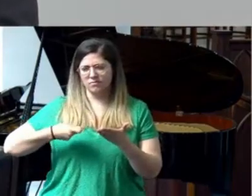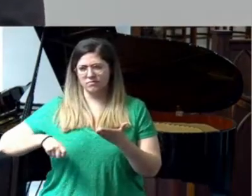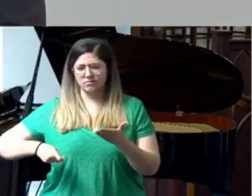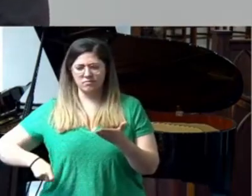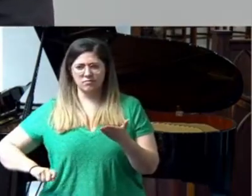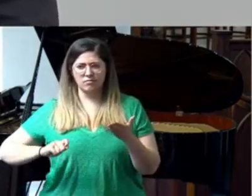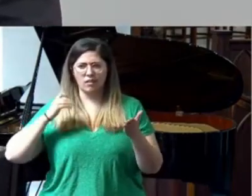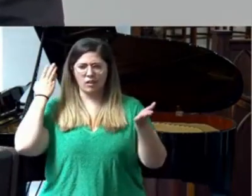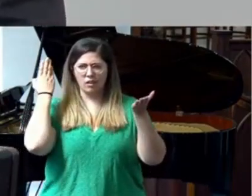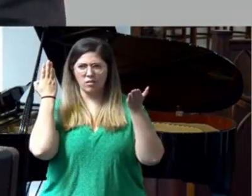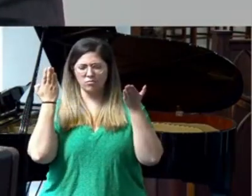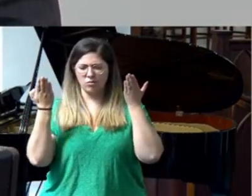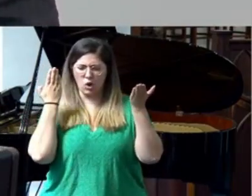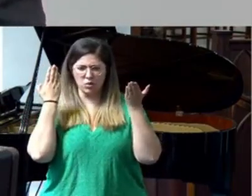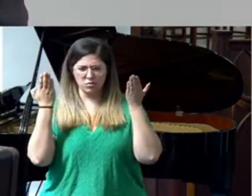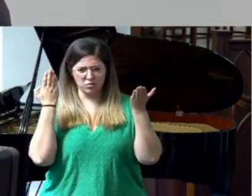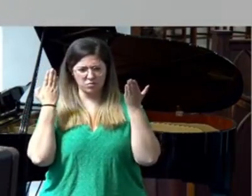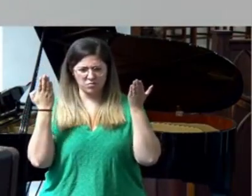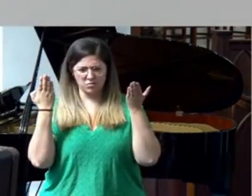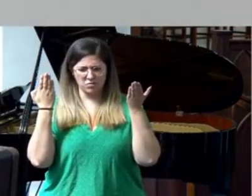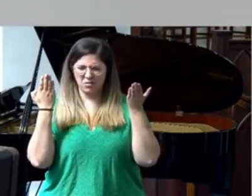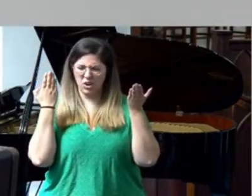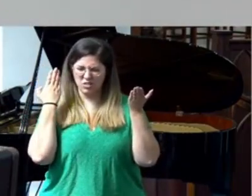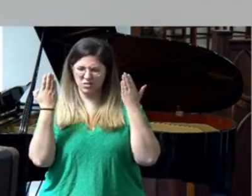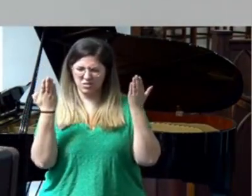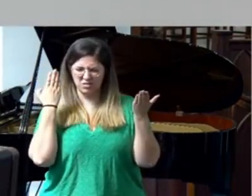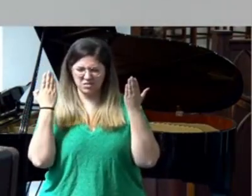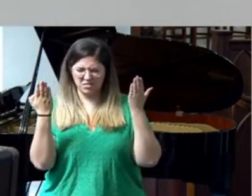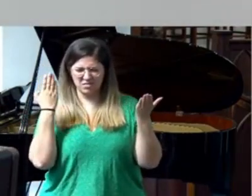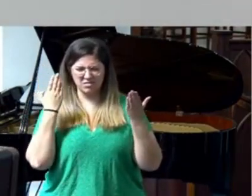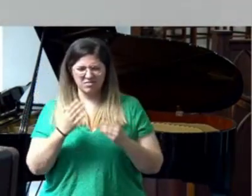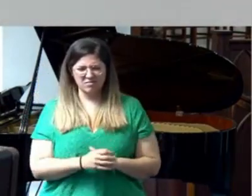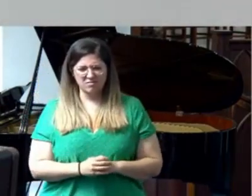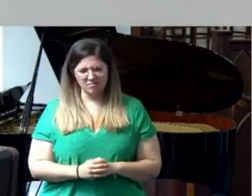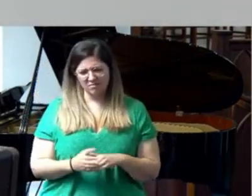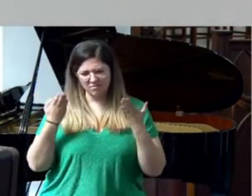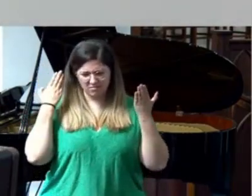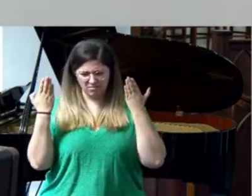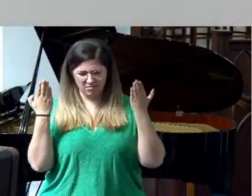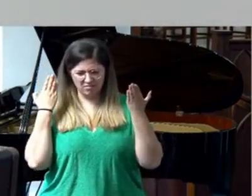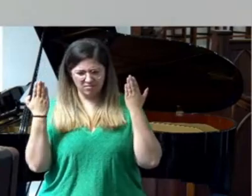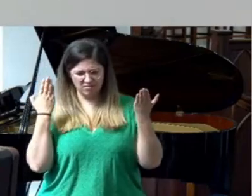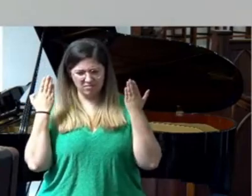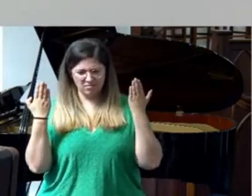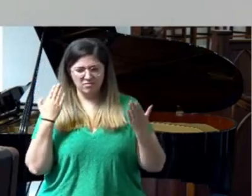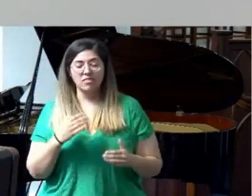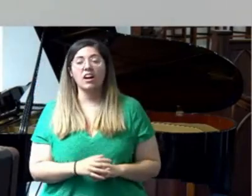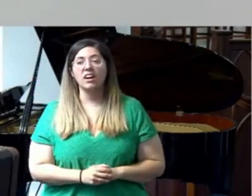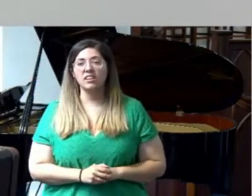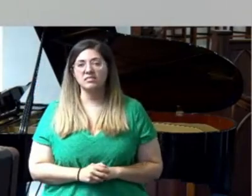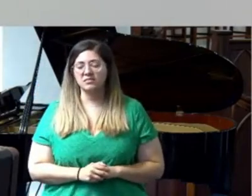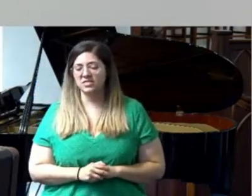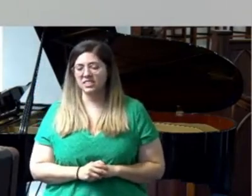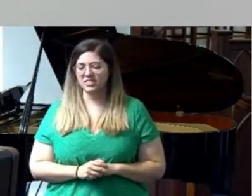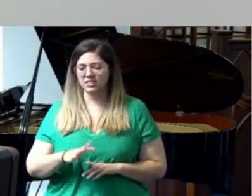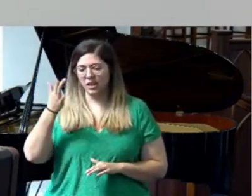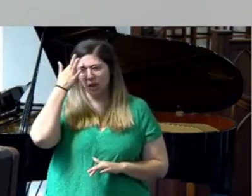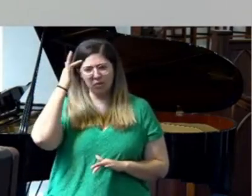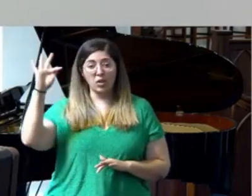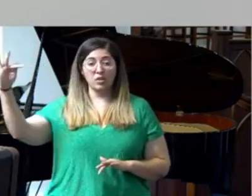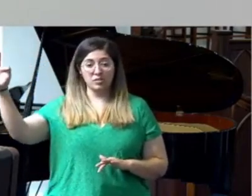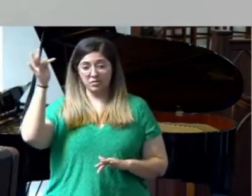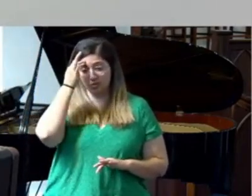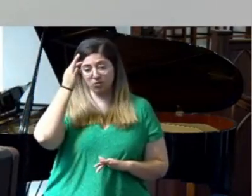da patrística, chamado Agostinho de Hipona, ele tem muitas obras, uma delas se chama Confissões de